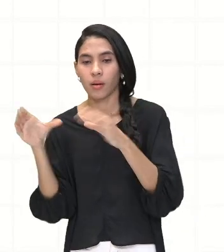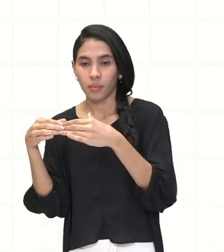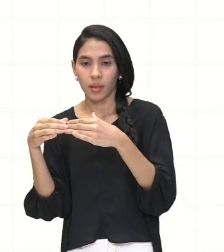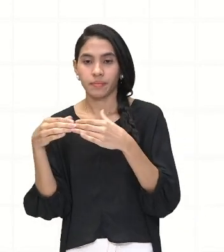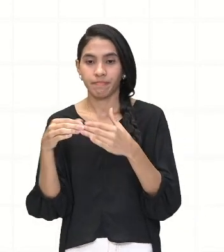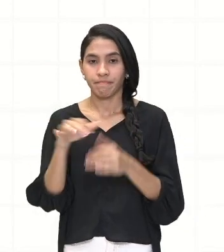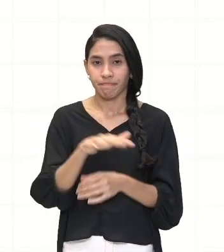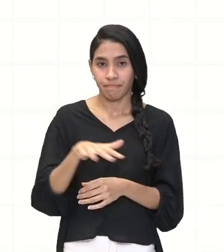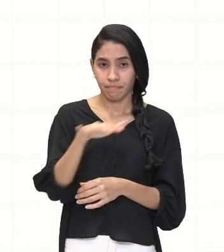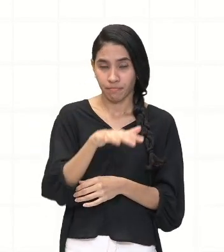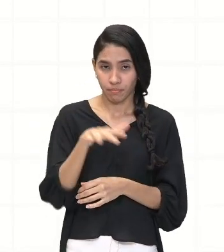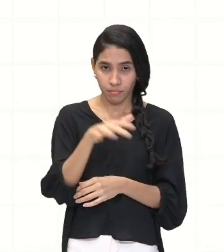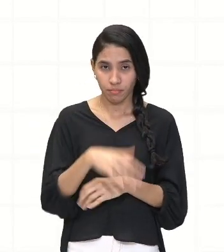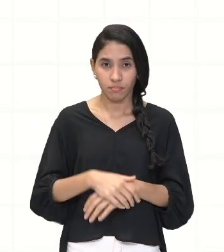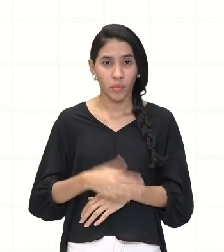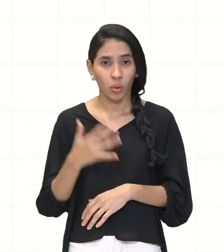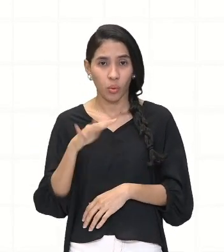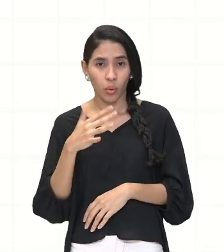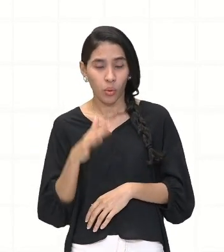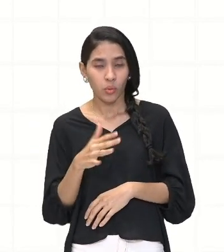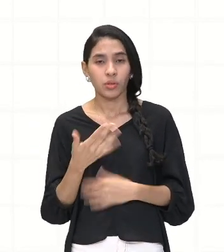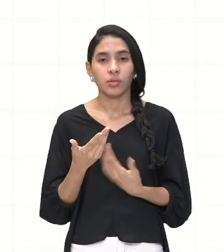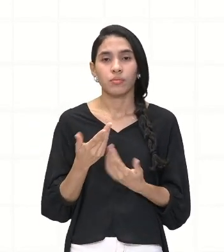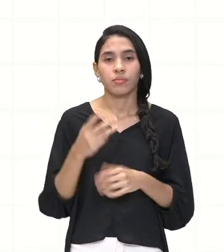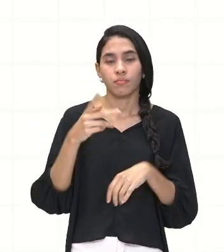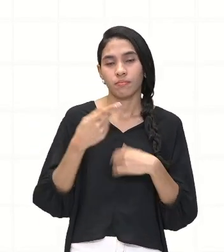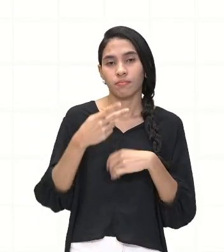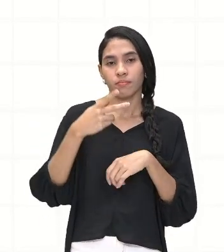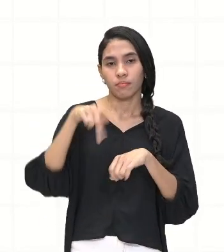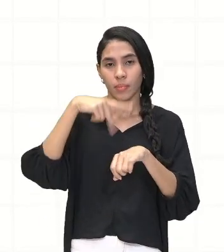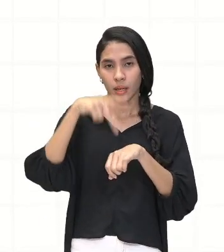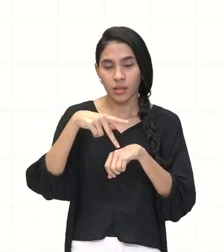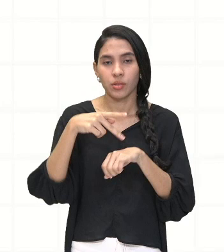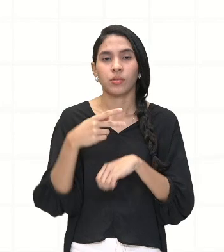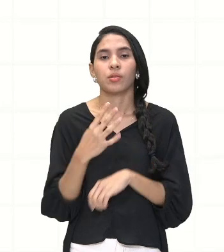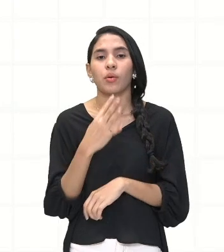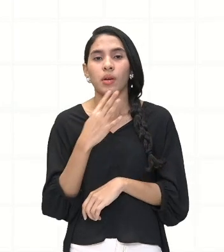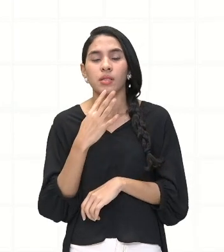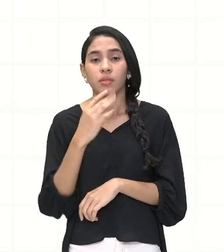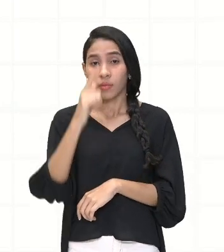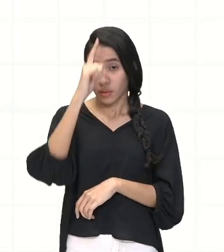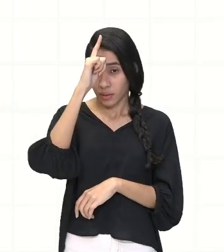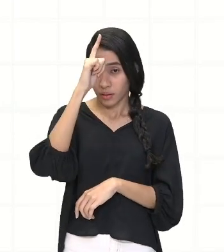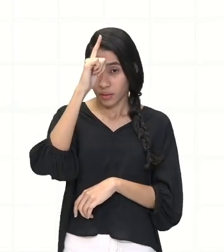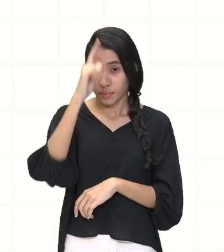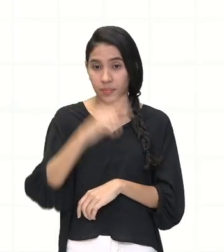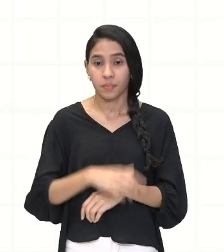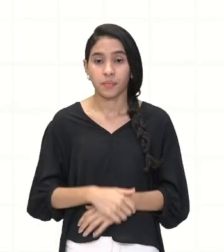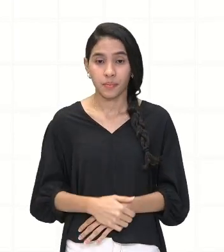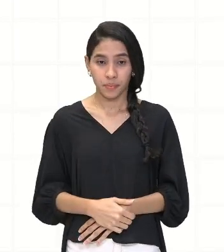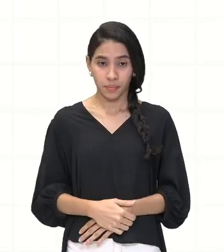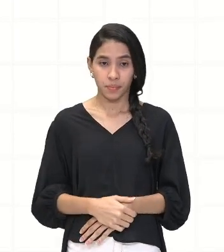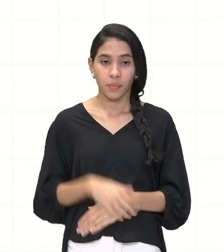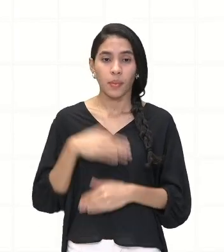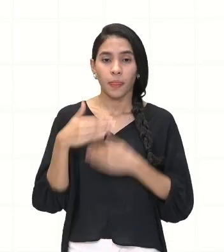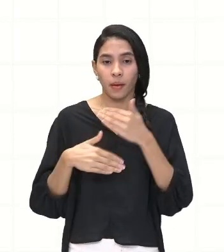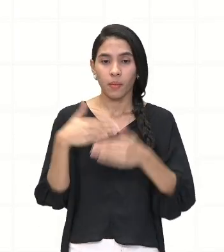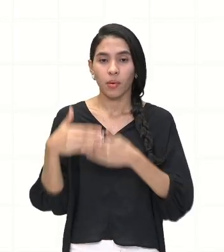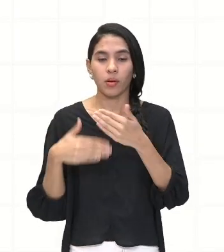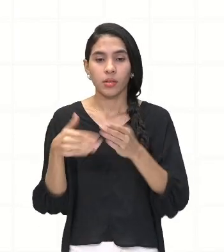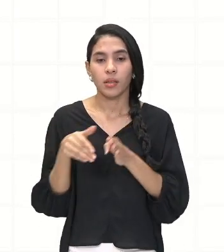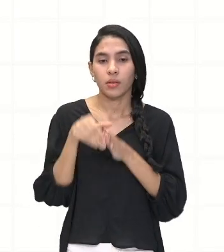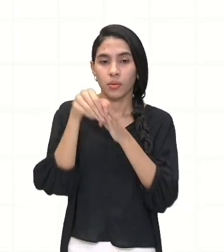que corresponde atualmente ao Estado-nação conhecido como a Alemanha. Esse processo, ele foi conduzido